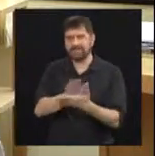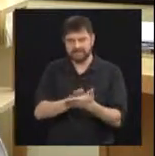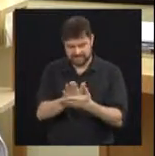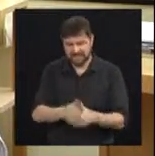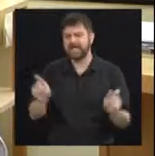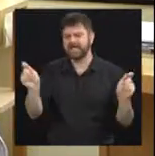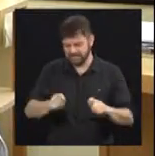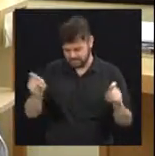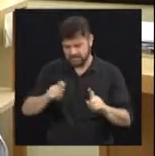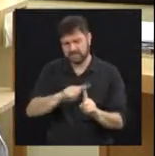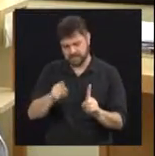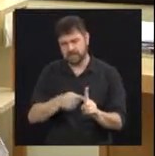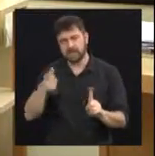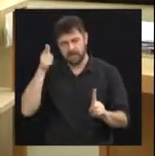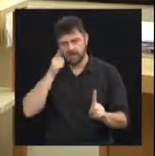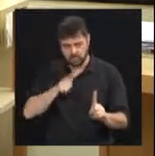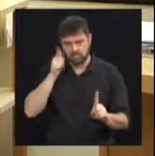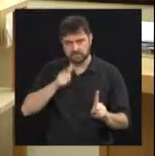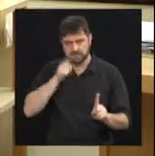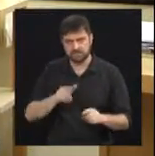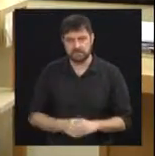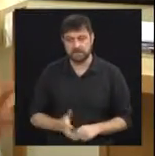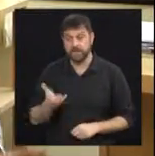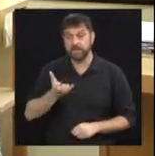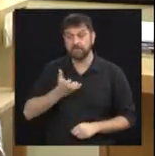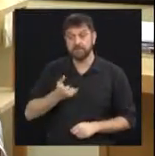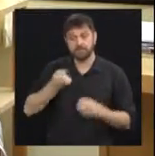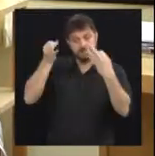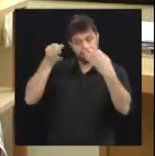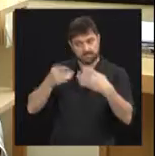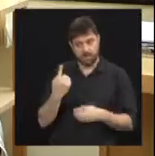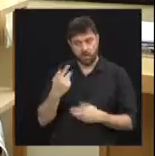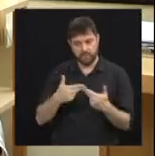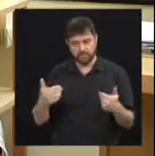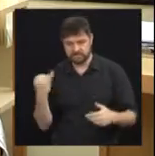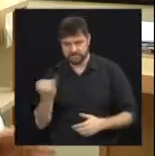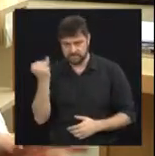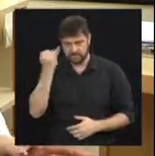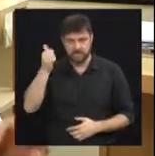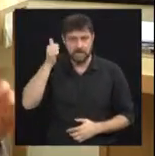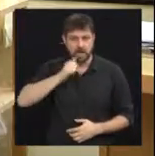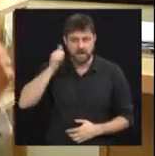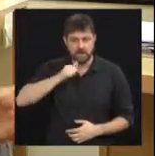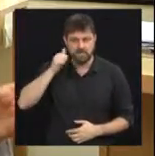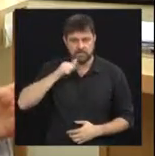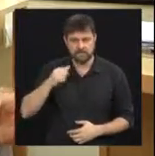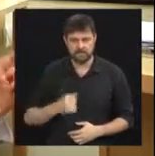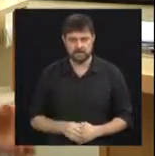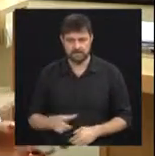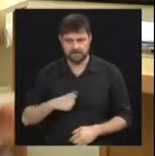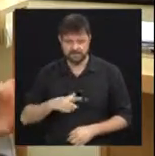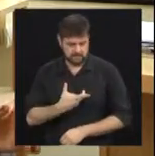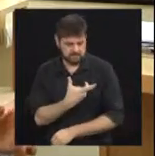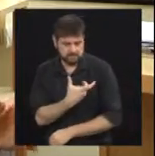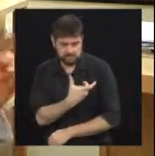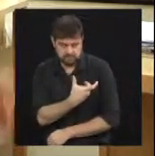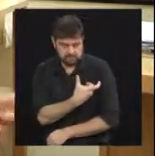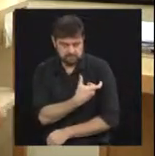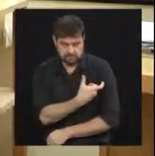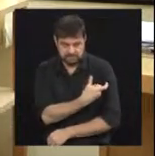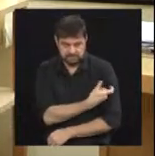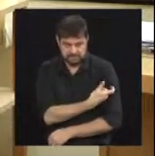tenham sido usados por tempo prolongado. Eu só gostaria de fazer uma ressalva, porque em casos de mulheres que usam o método injetável, a